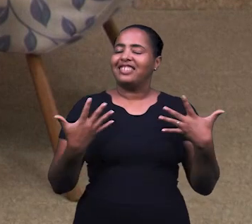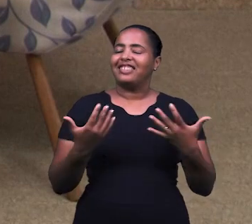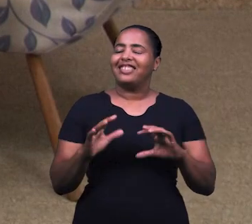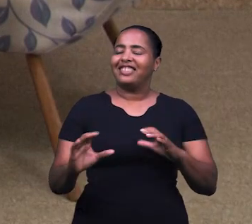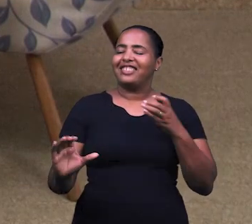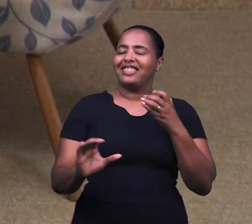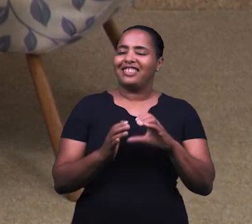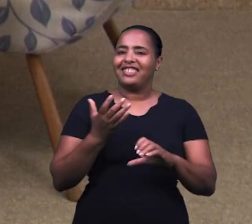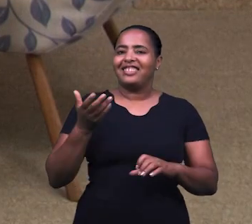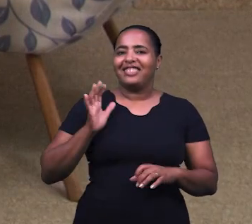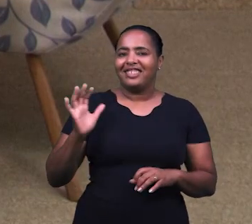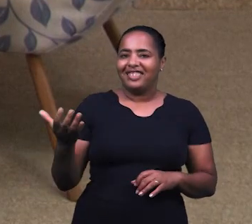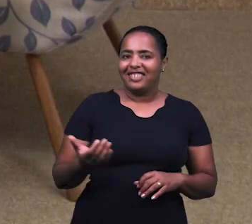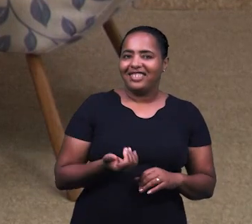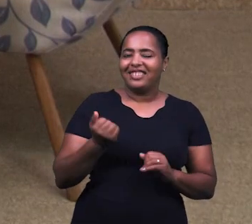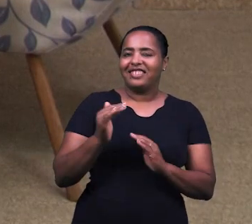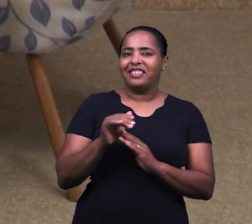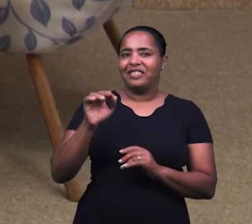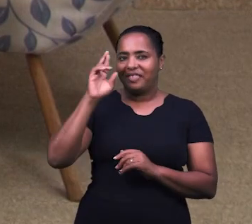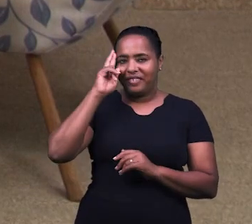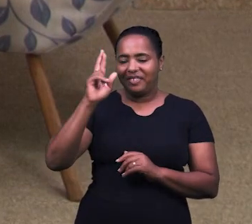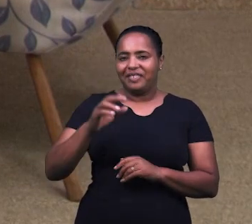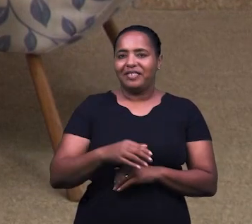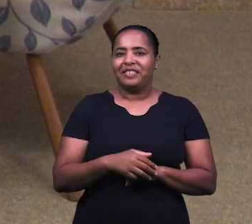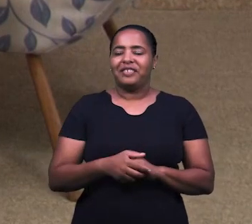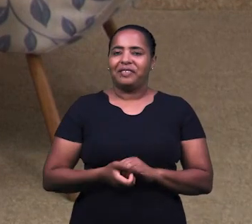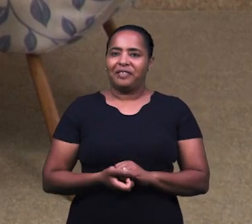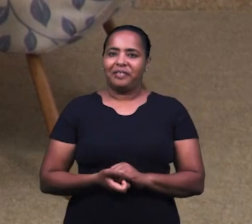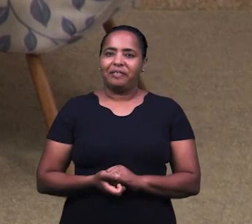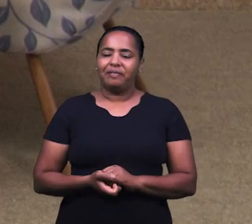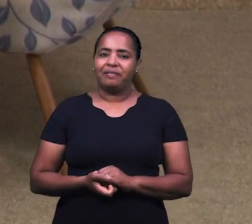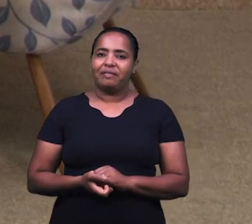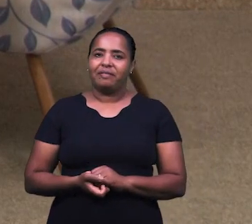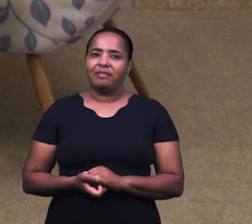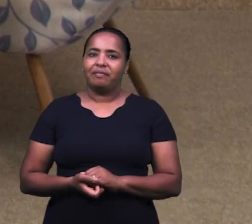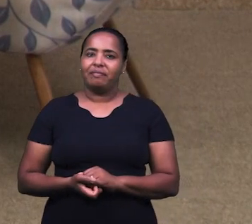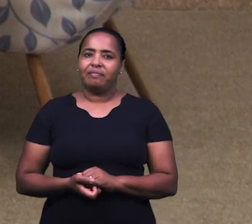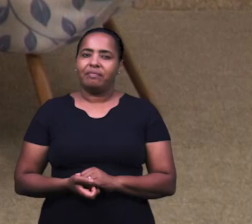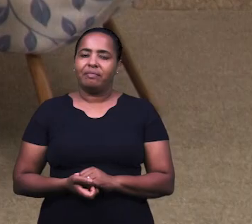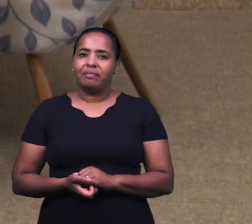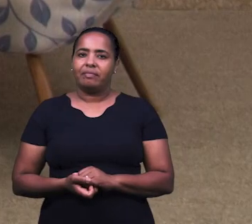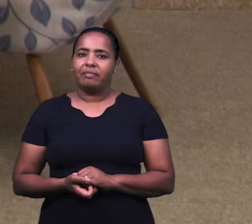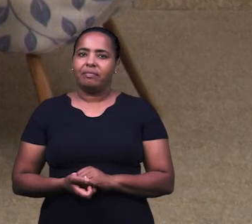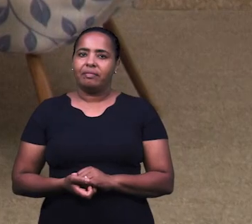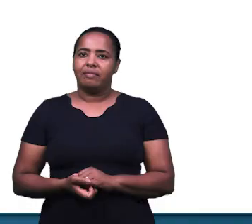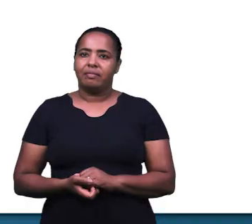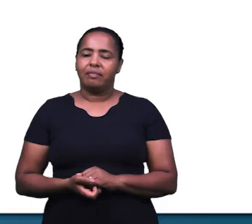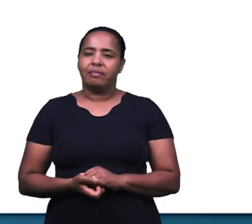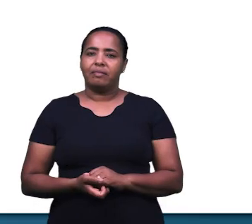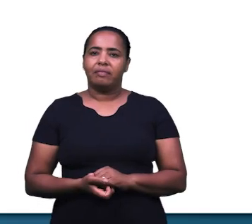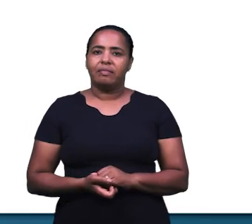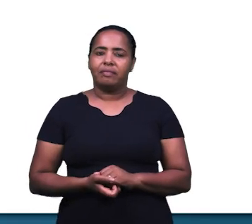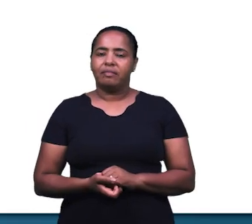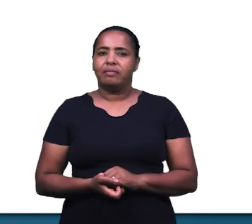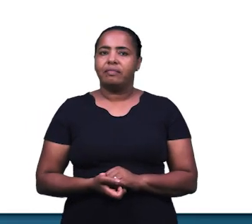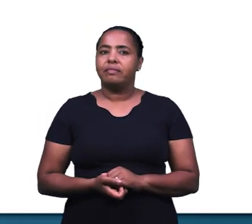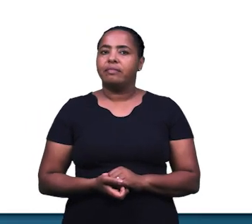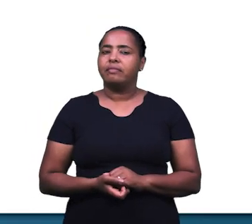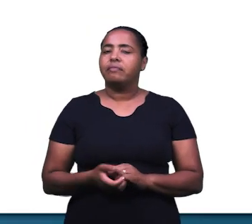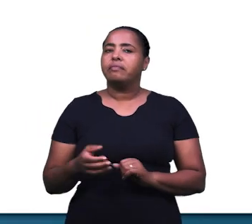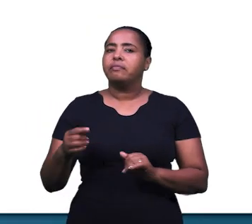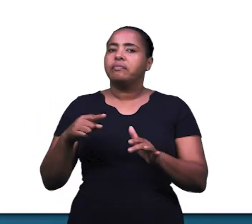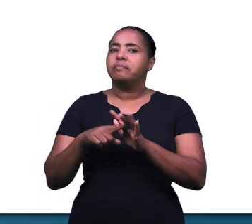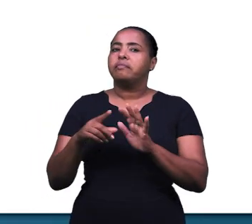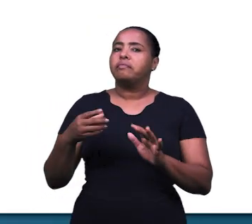alegria, cantando, adorando e louvando o nosso Deus. Glória a Jesus. Vamos Amém. então à pergunta para elas. Como